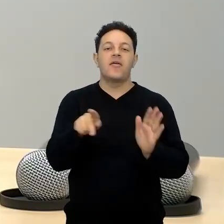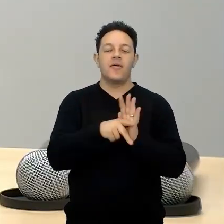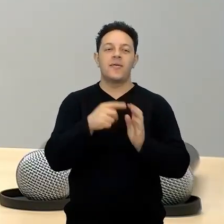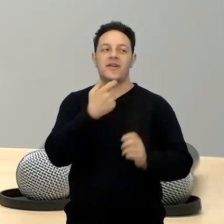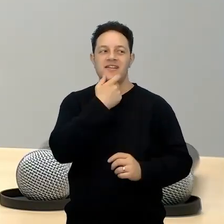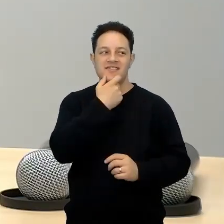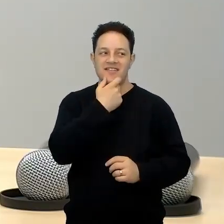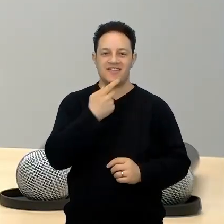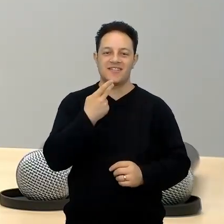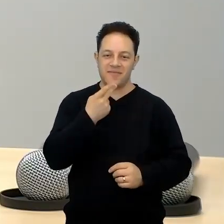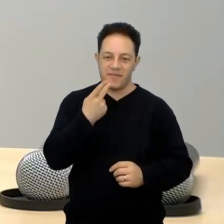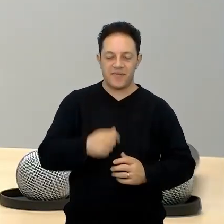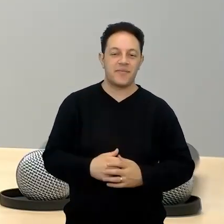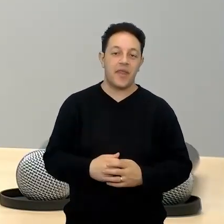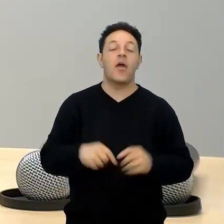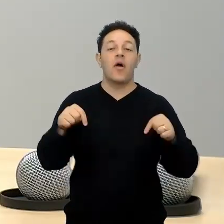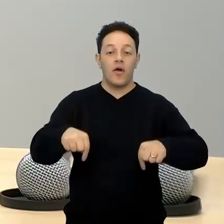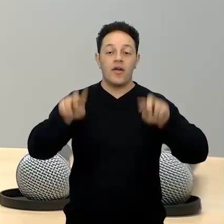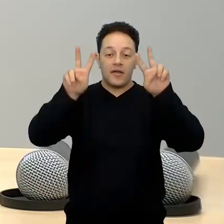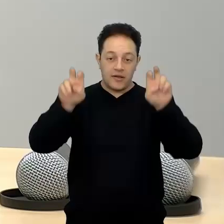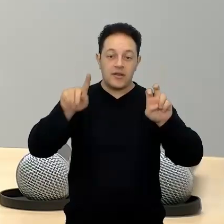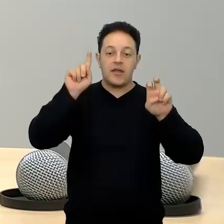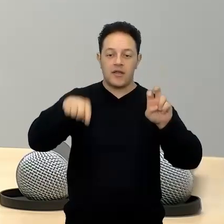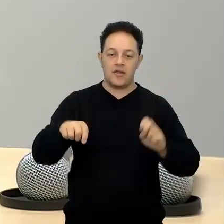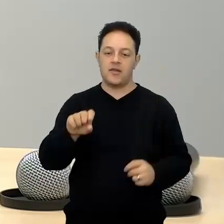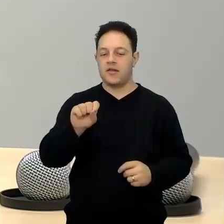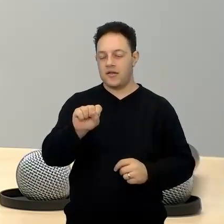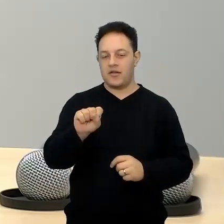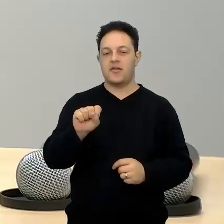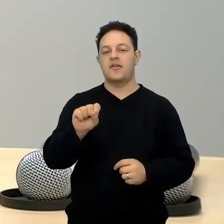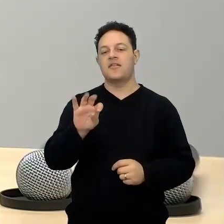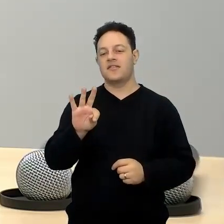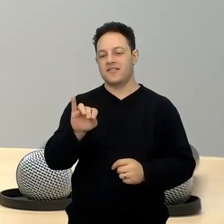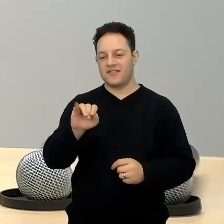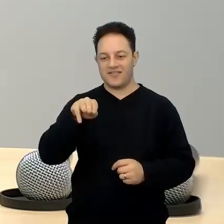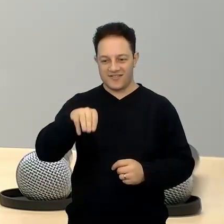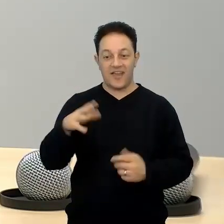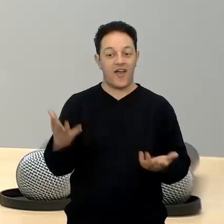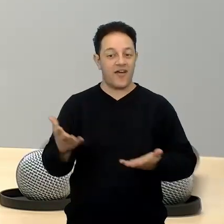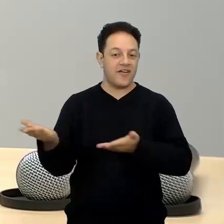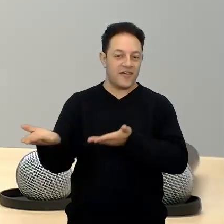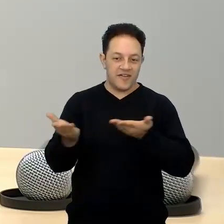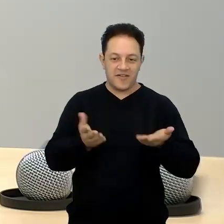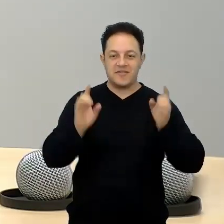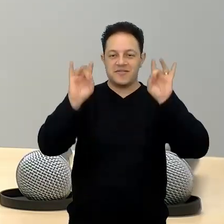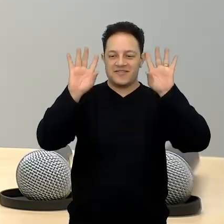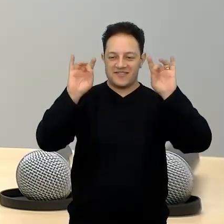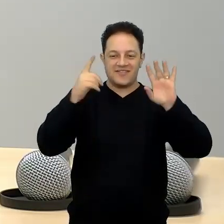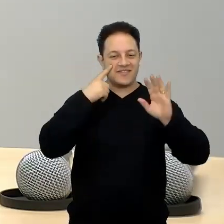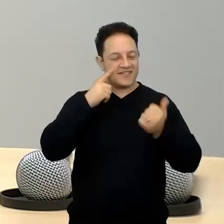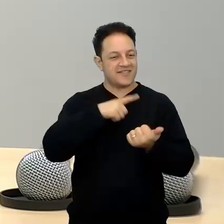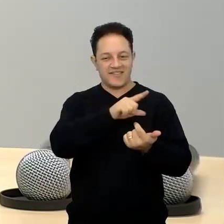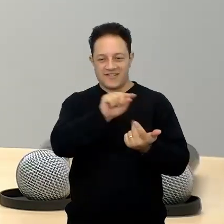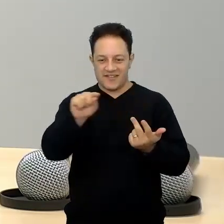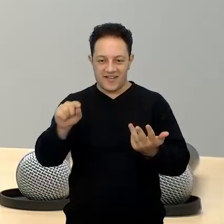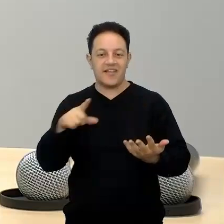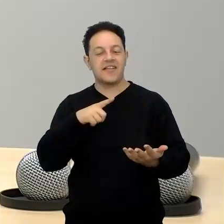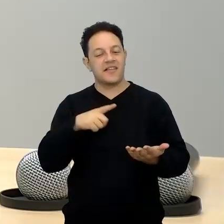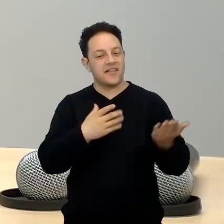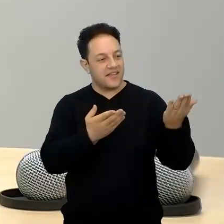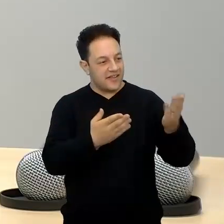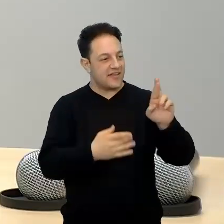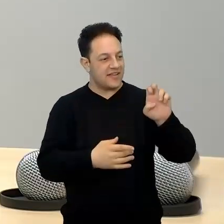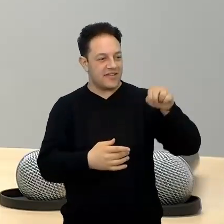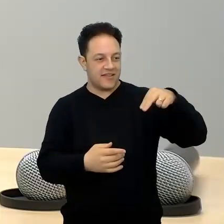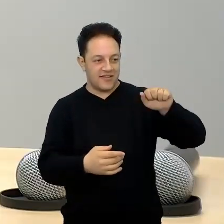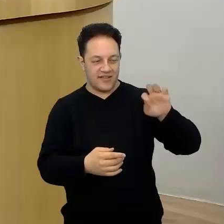inglesa. Nosso tema hoje é STEAM e eu estou com convidadas aqui especiais, né? Estou aqui com a